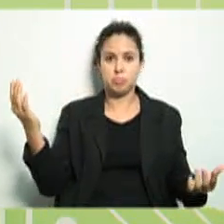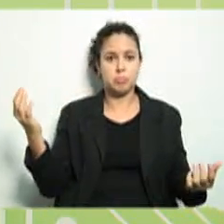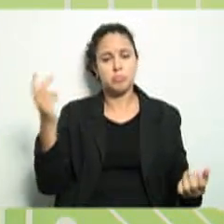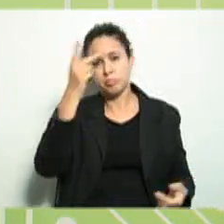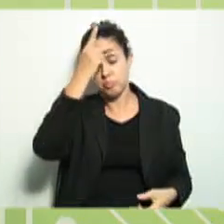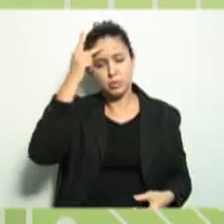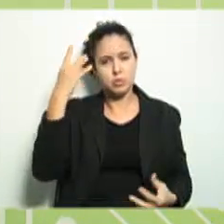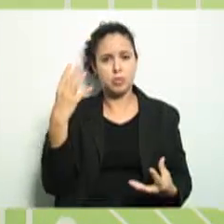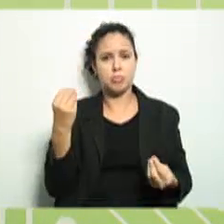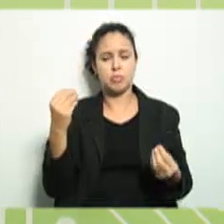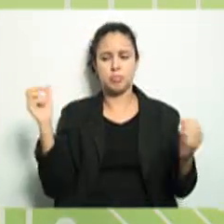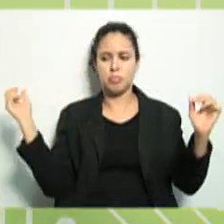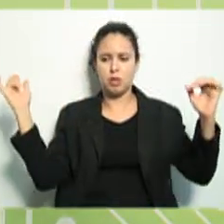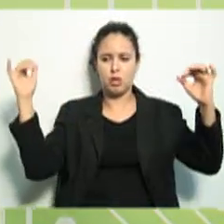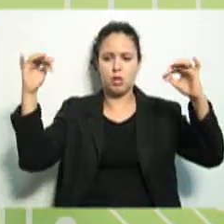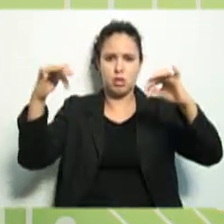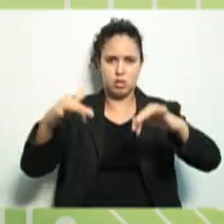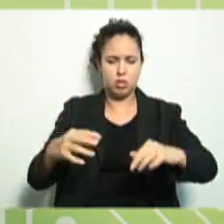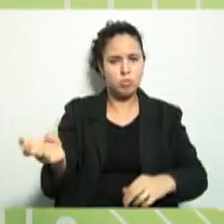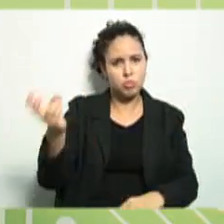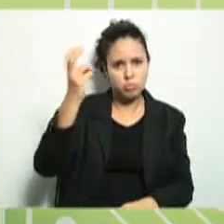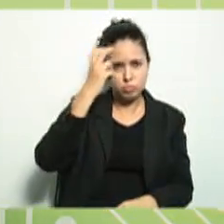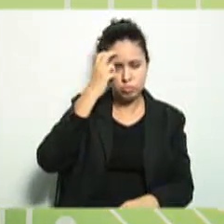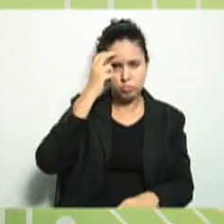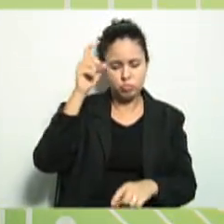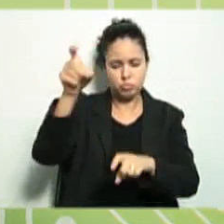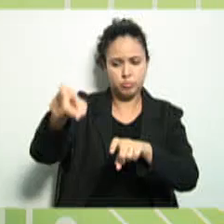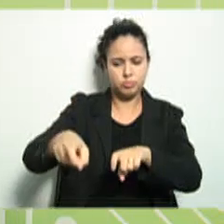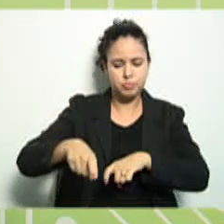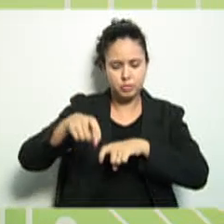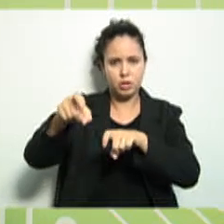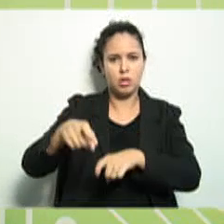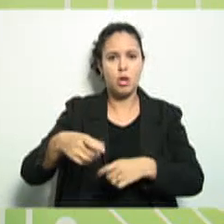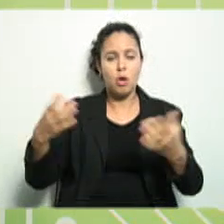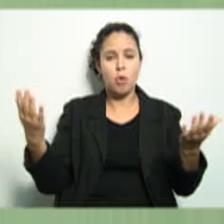agrícola e hoje nós somos fornecedores de alimentos para todo o país.